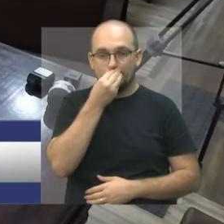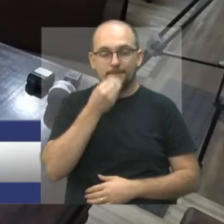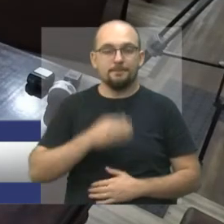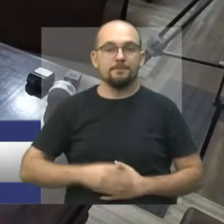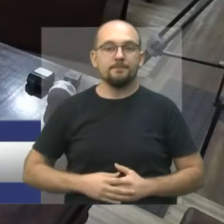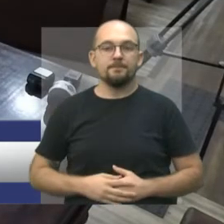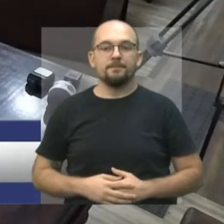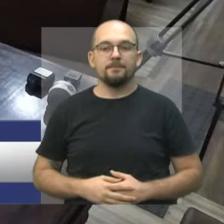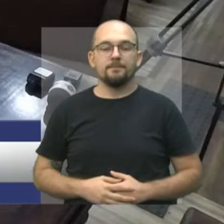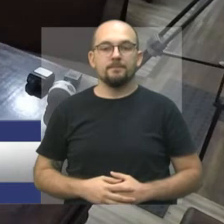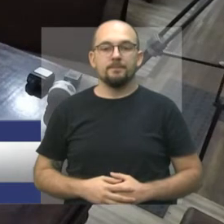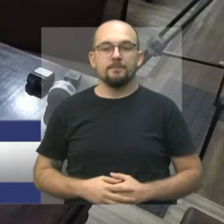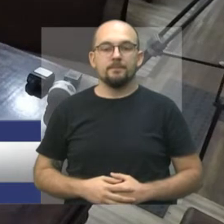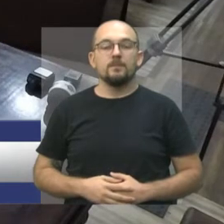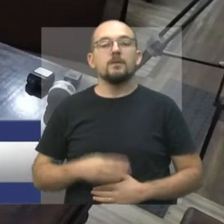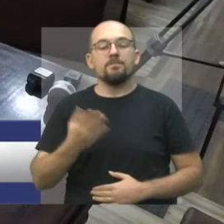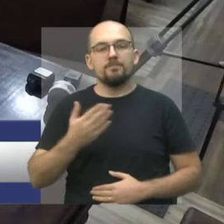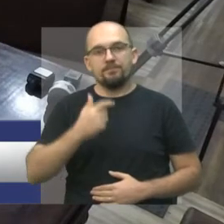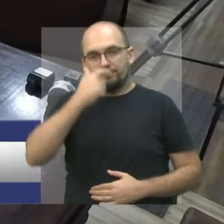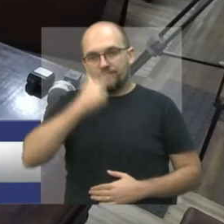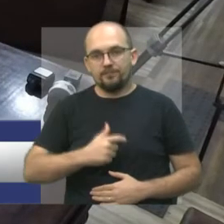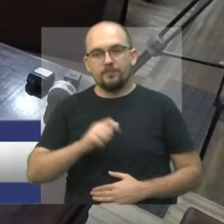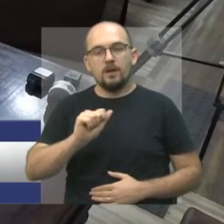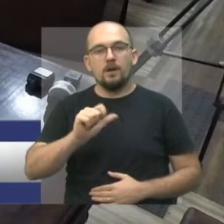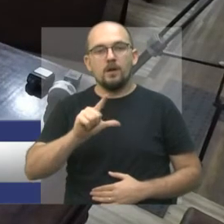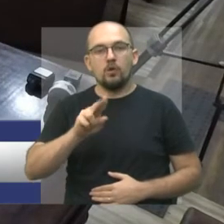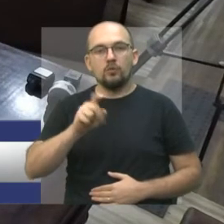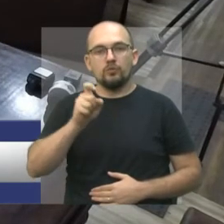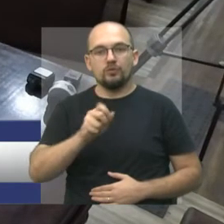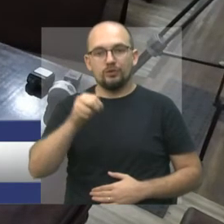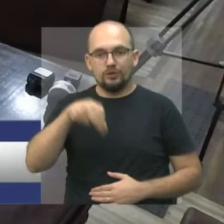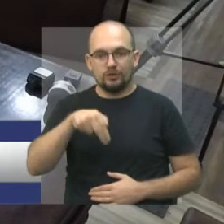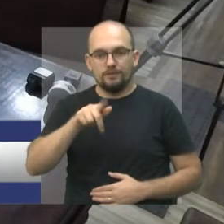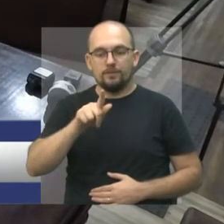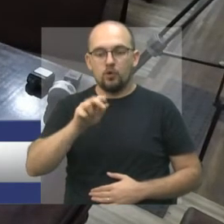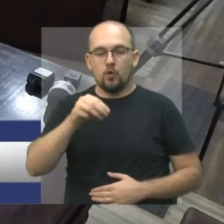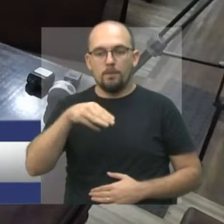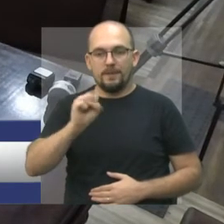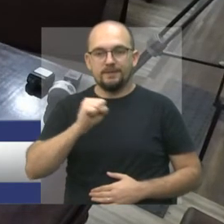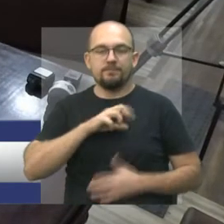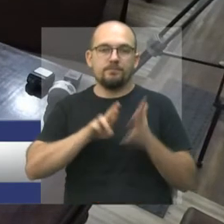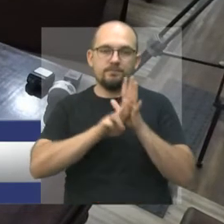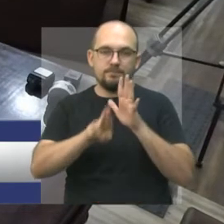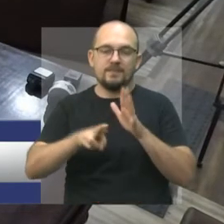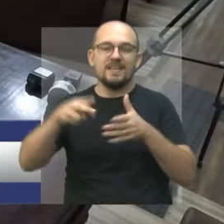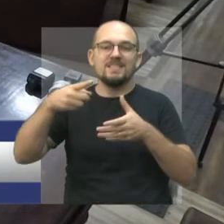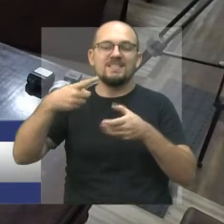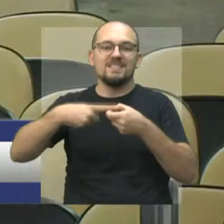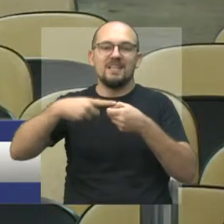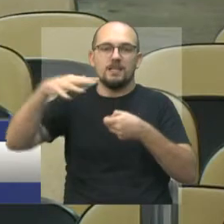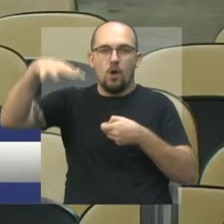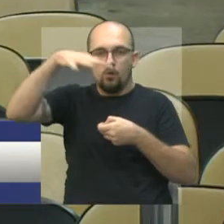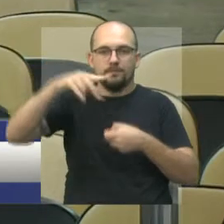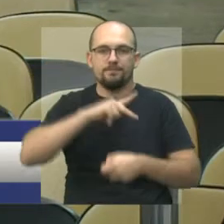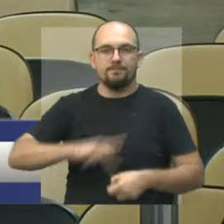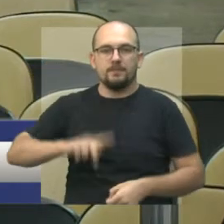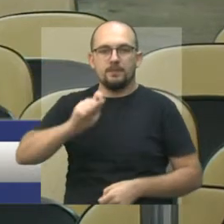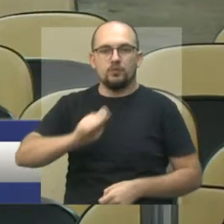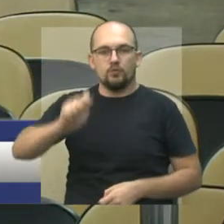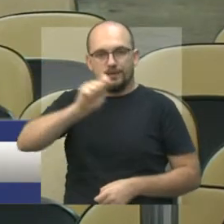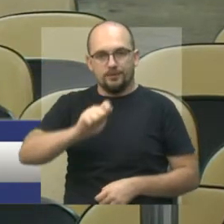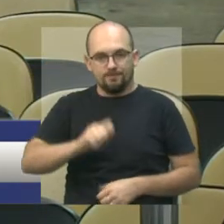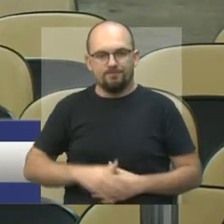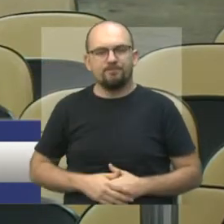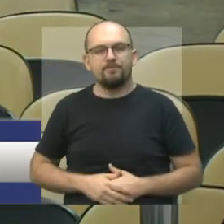Maravilha. Aluxan Gomes, aqui representando o bairro Cidade Alta, presidente da associação.